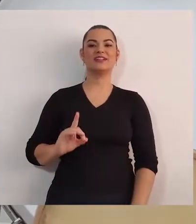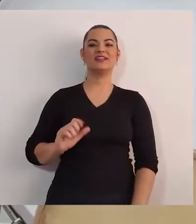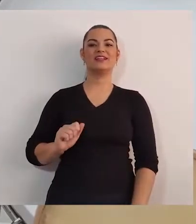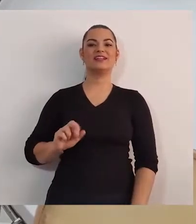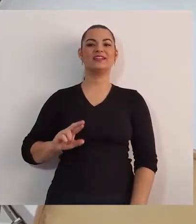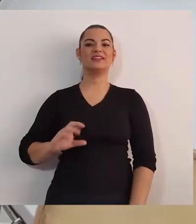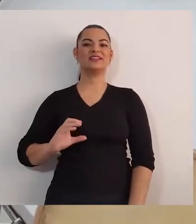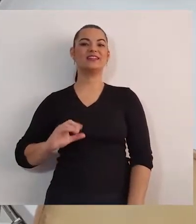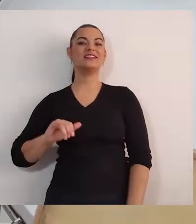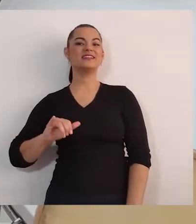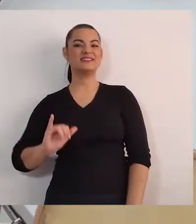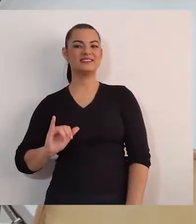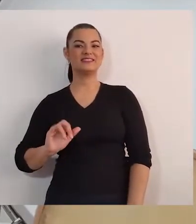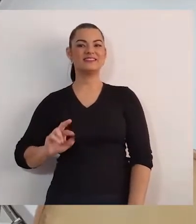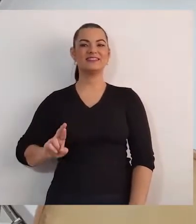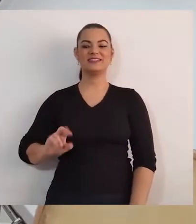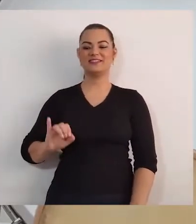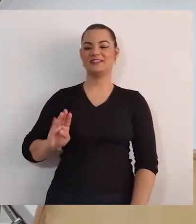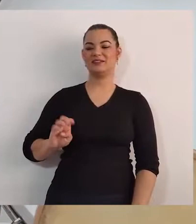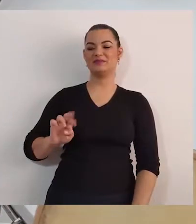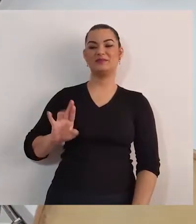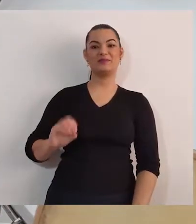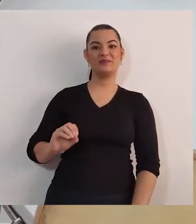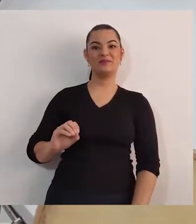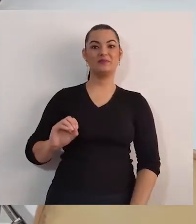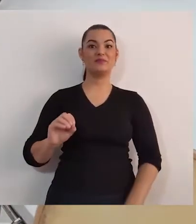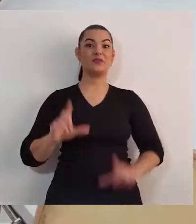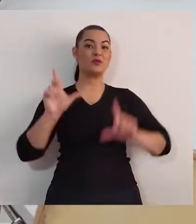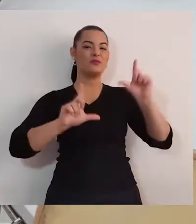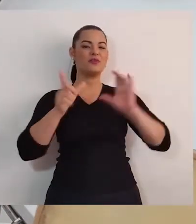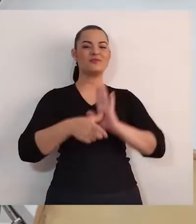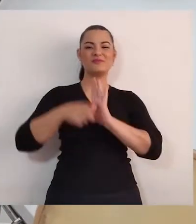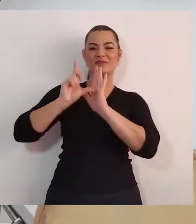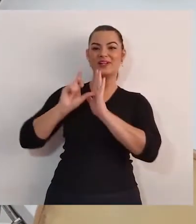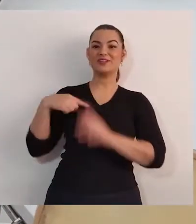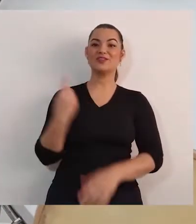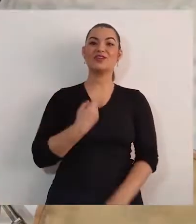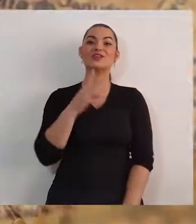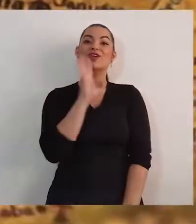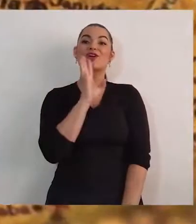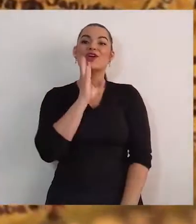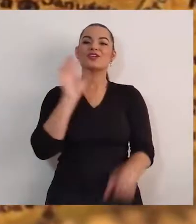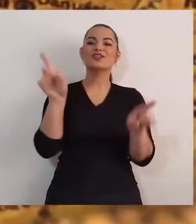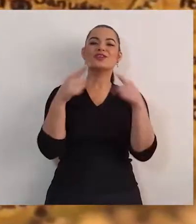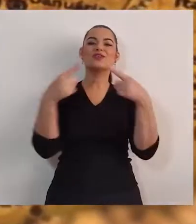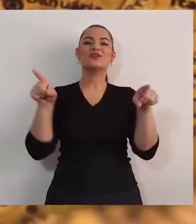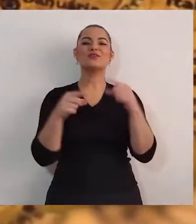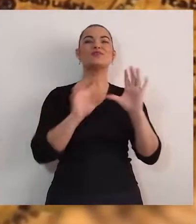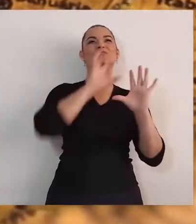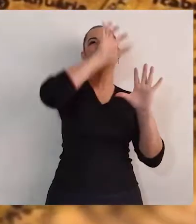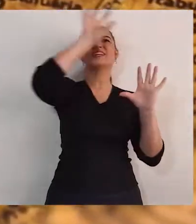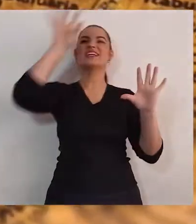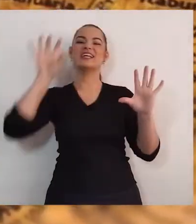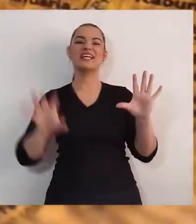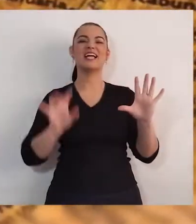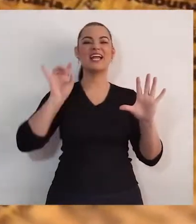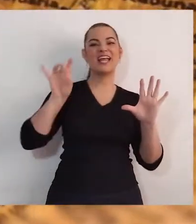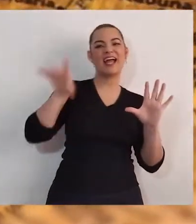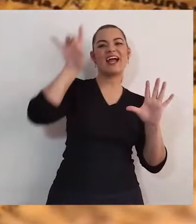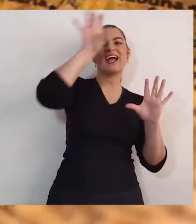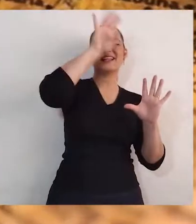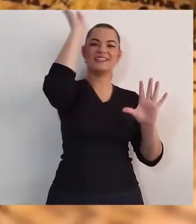da música de cada região do país. Seria maravilhoso se pudéssemos viajar pelo país